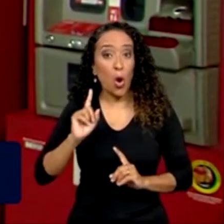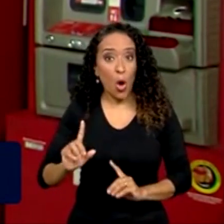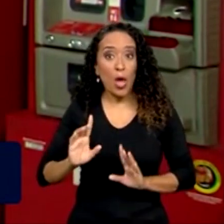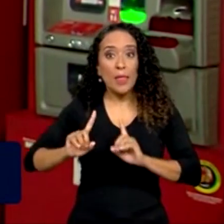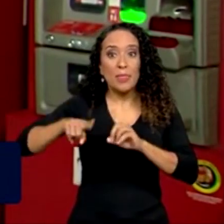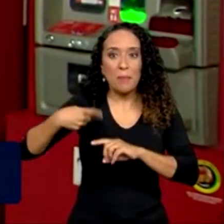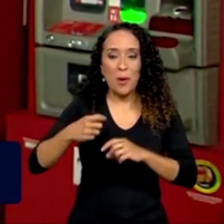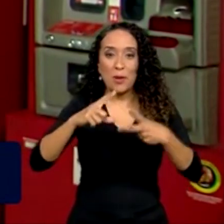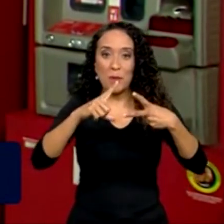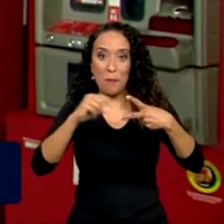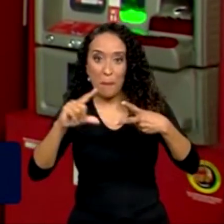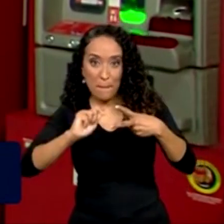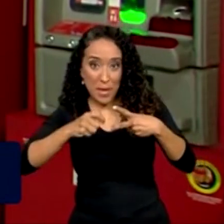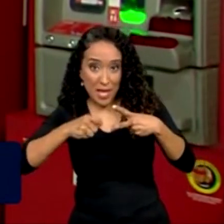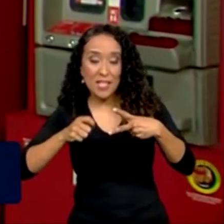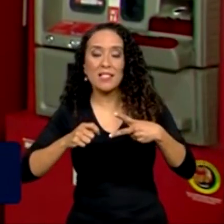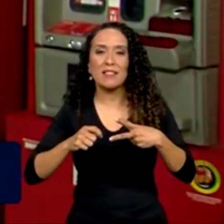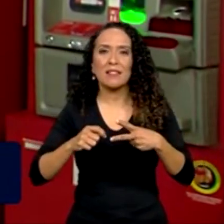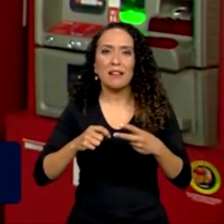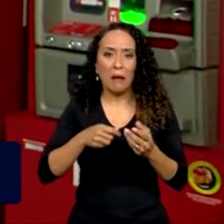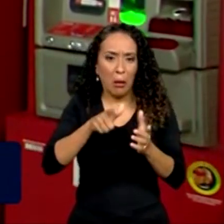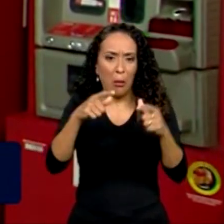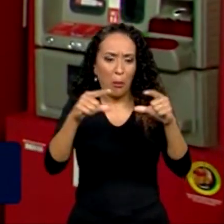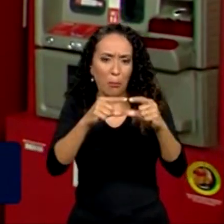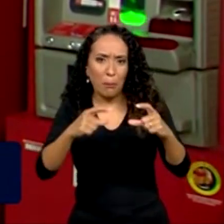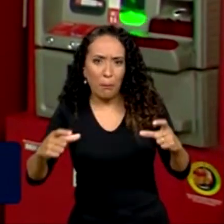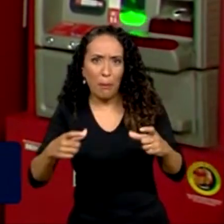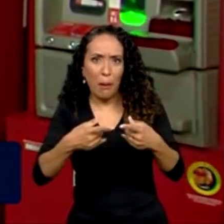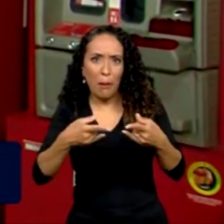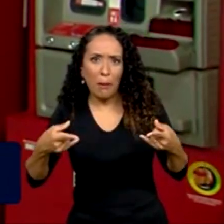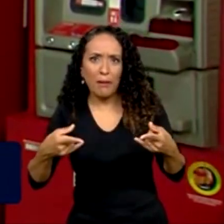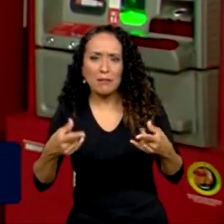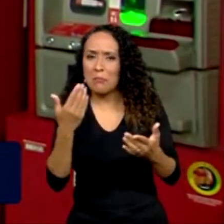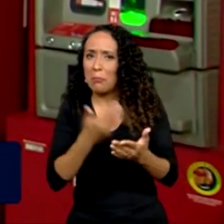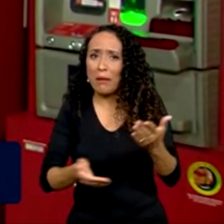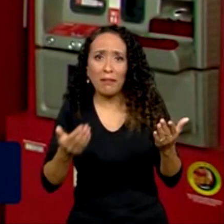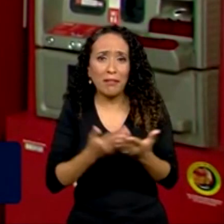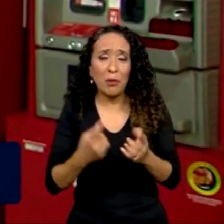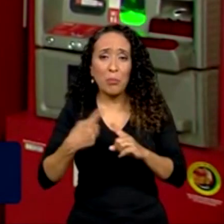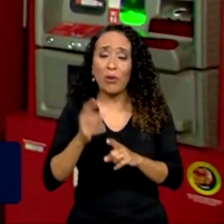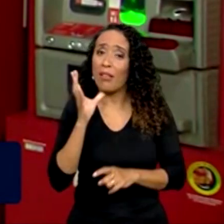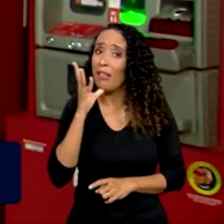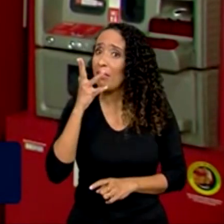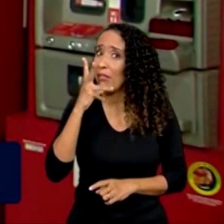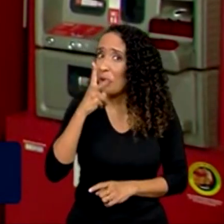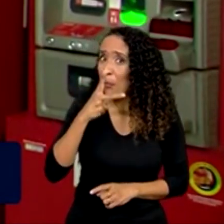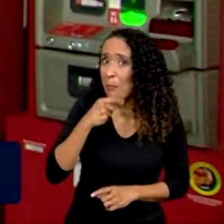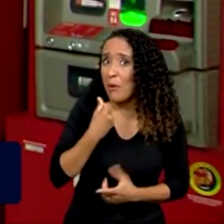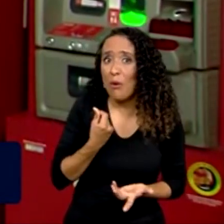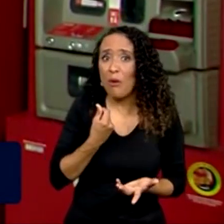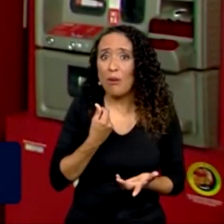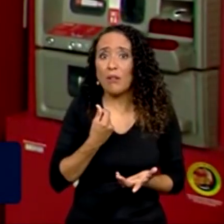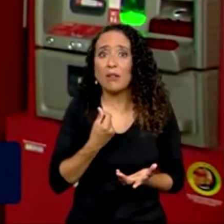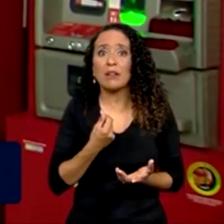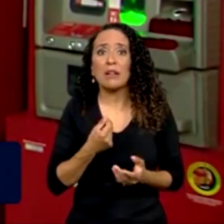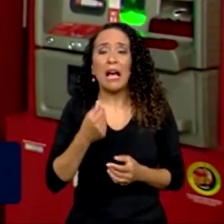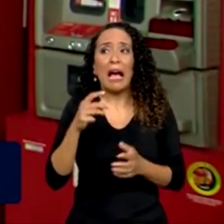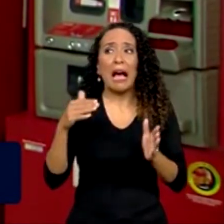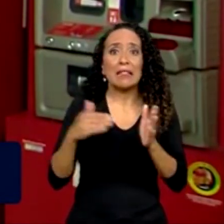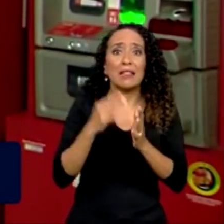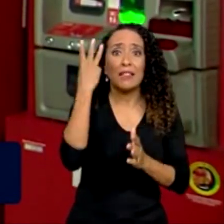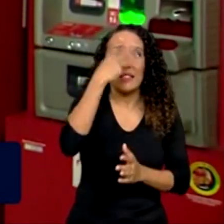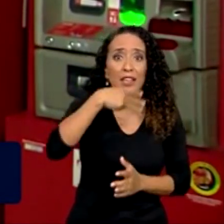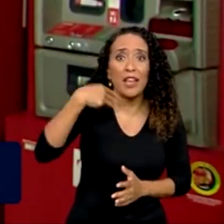depois do Pix, né, os boletos perderam força justamente por conta da demora na compensação. Levava até 3 dias úteis